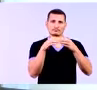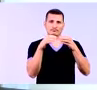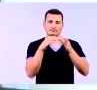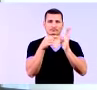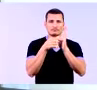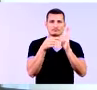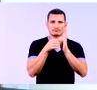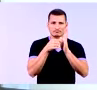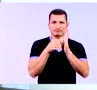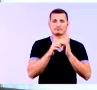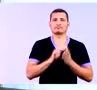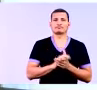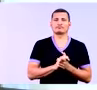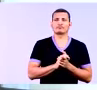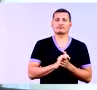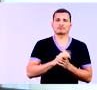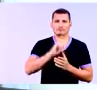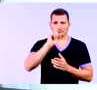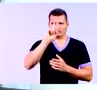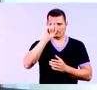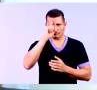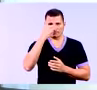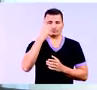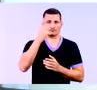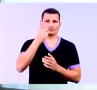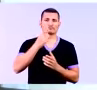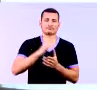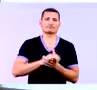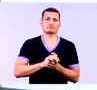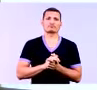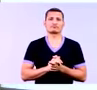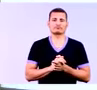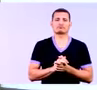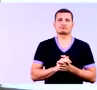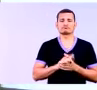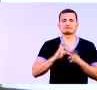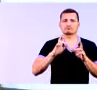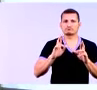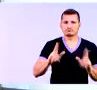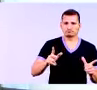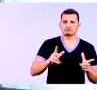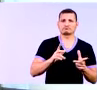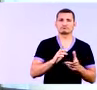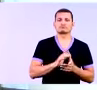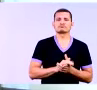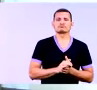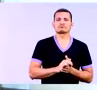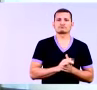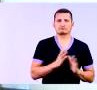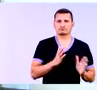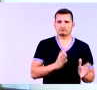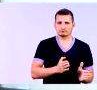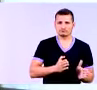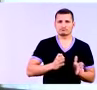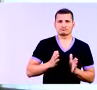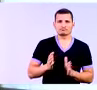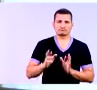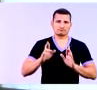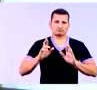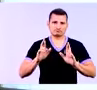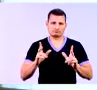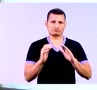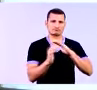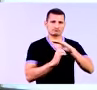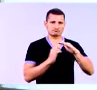ferramentas que foram criadas em momentos diferentes, em momentos distintos, por empresas